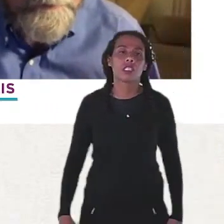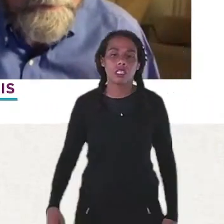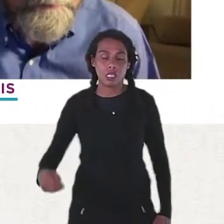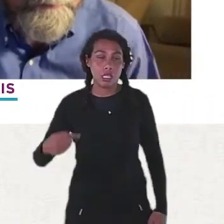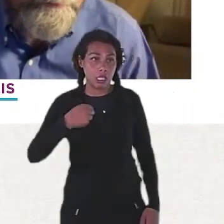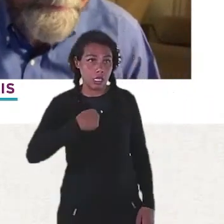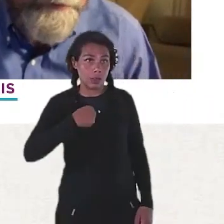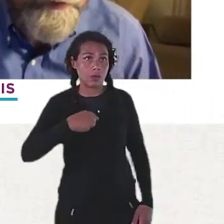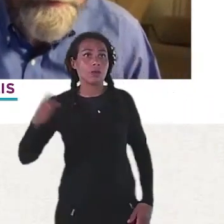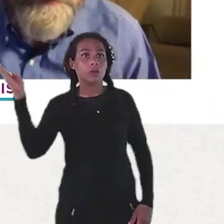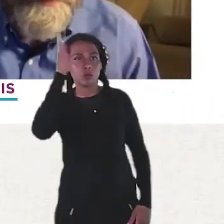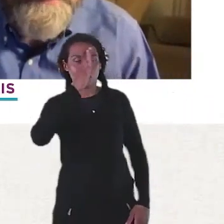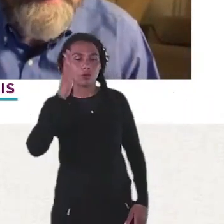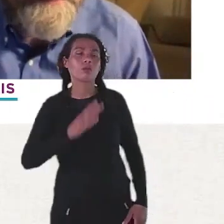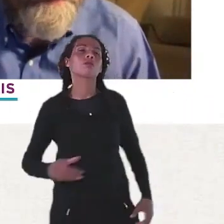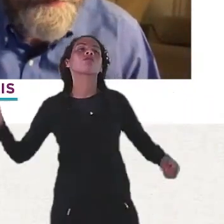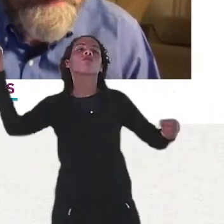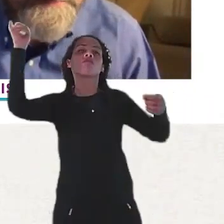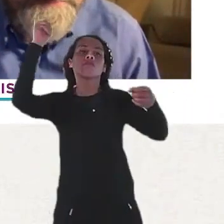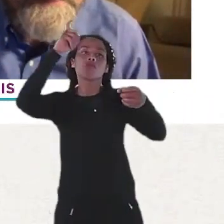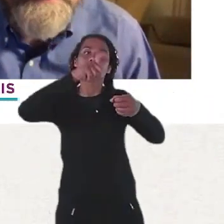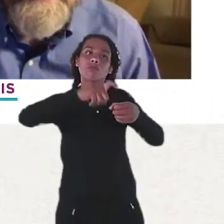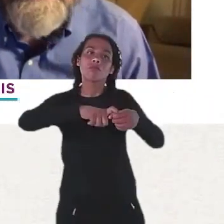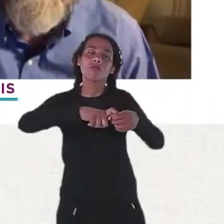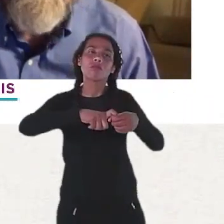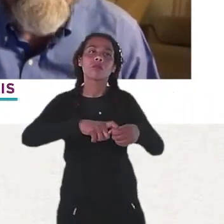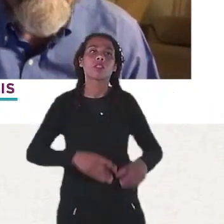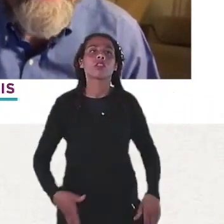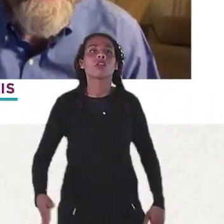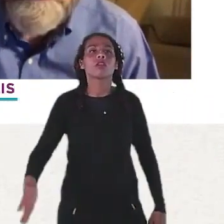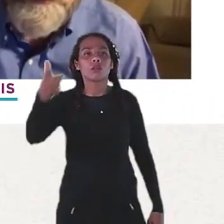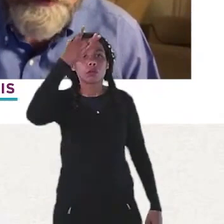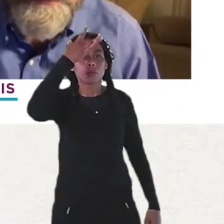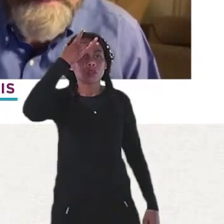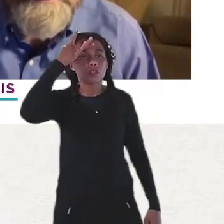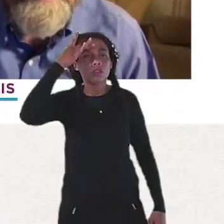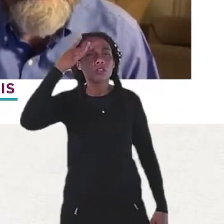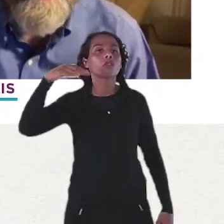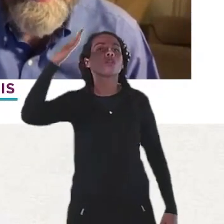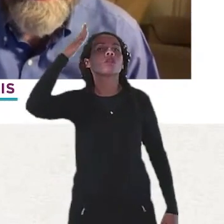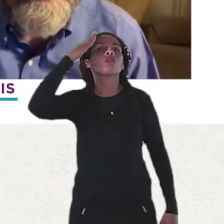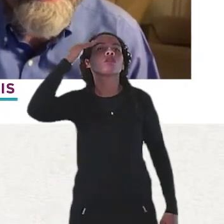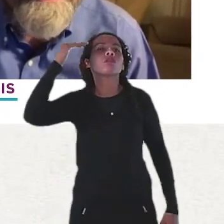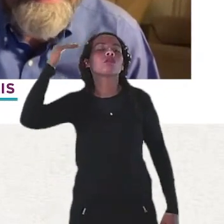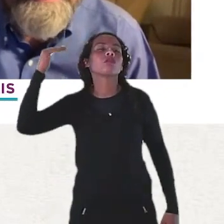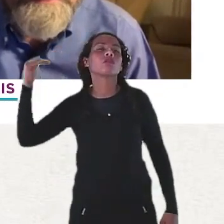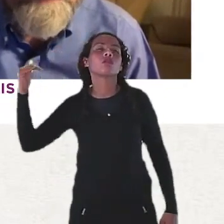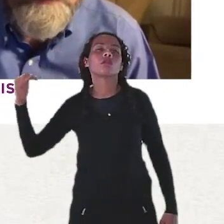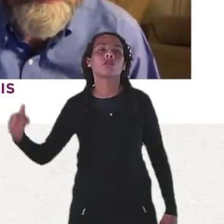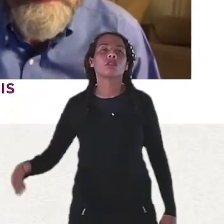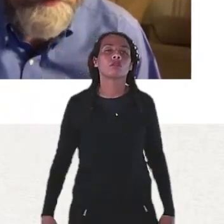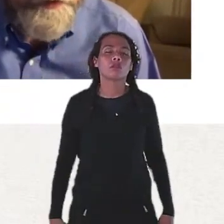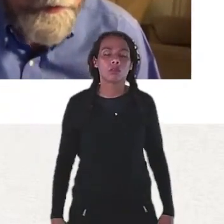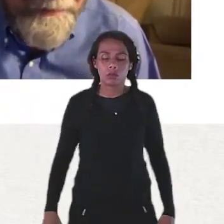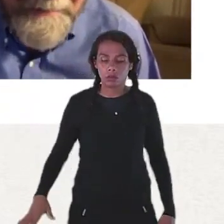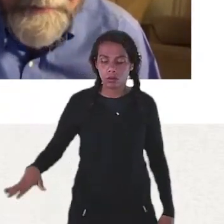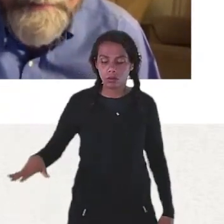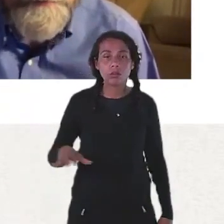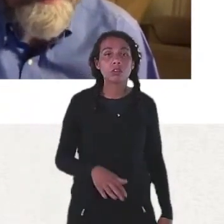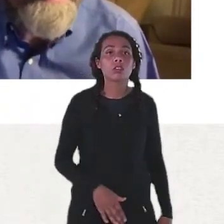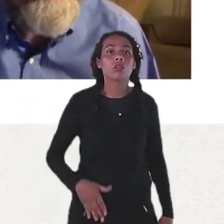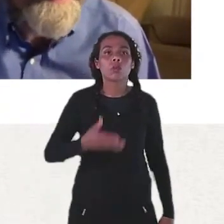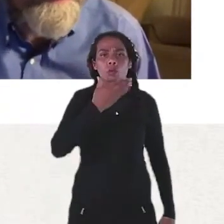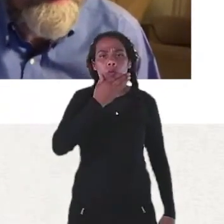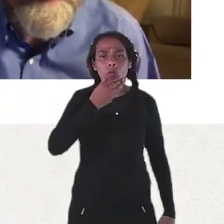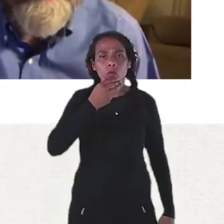falar com uma pessoa muito famosa aqui da USP, né? Não o Dr. César, mas um outro cientista, ele falou, não, você é louco, você